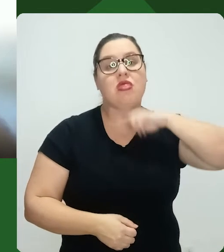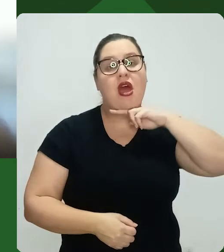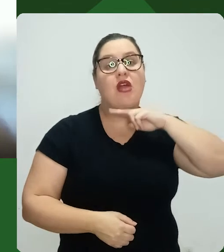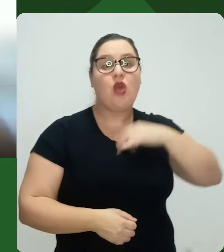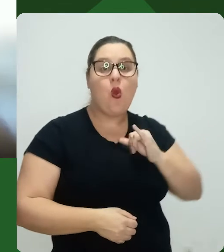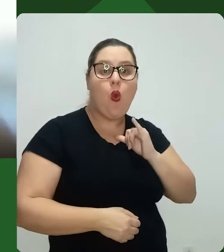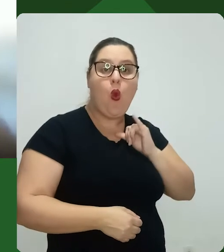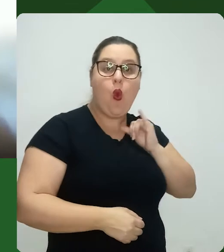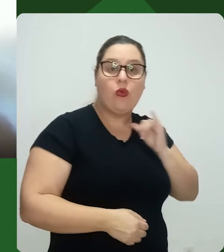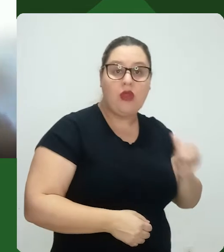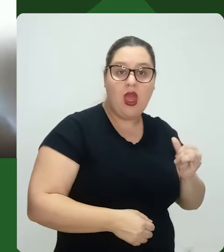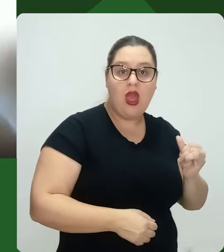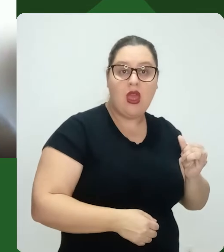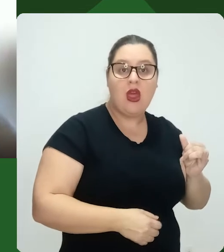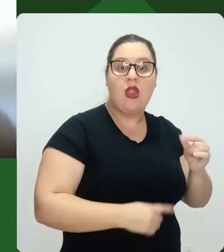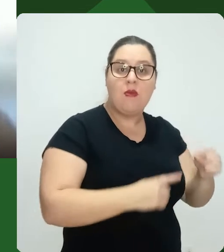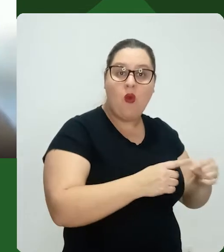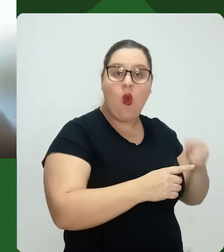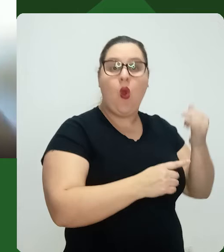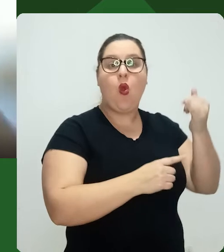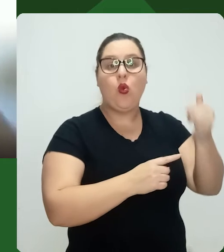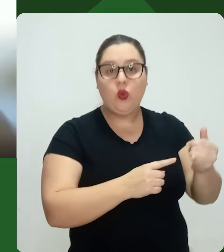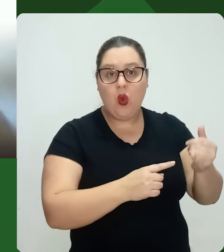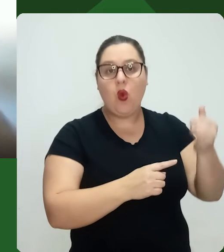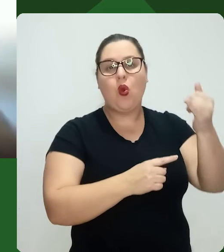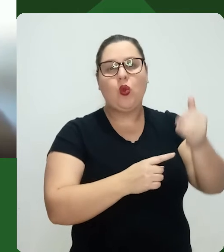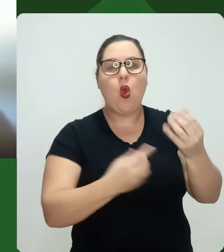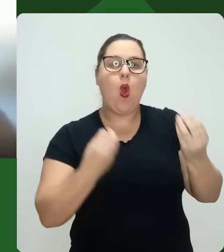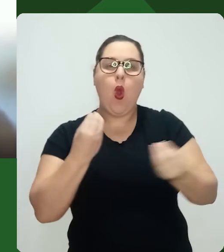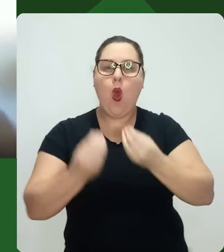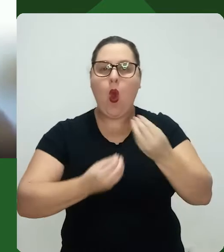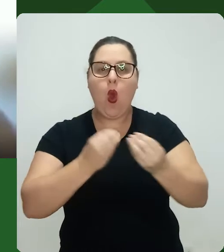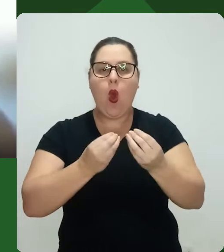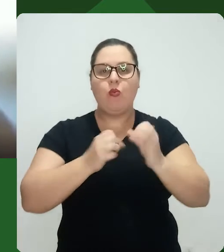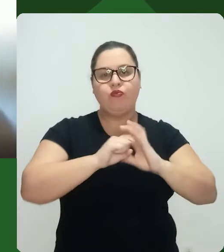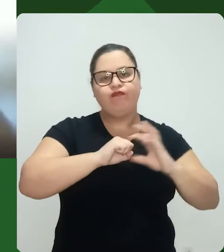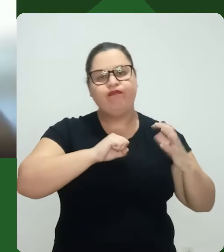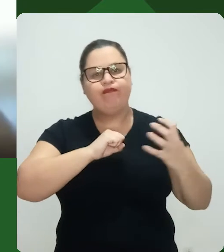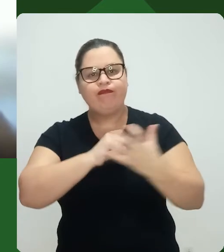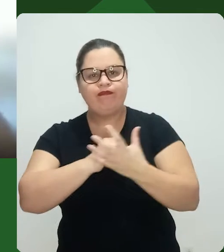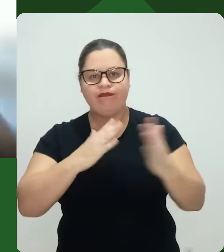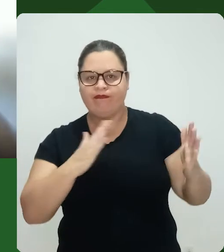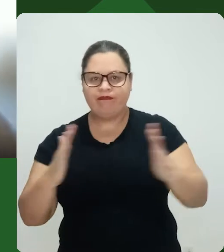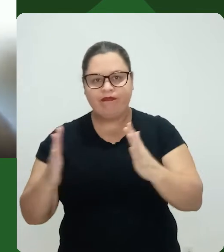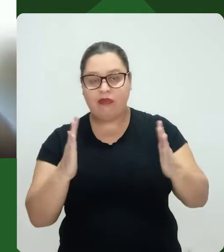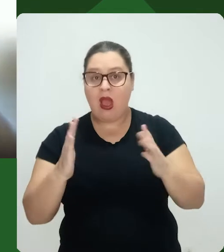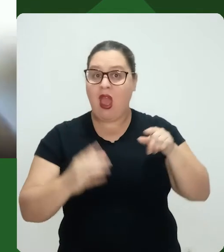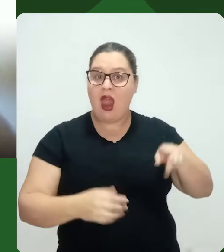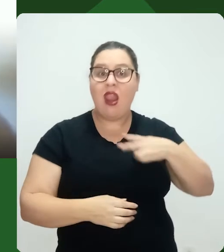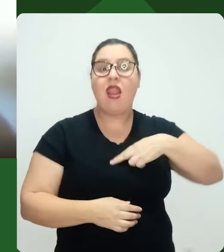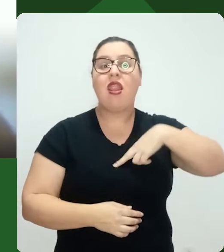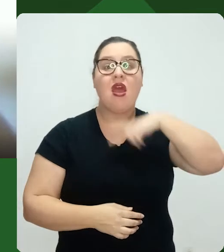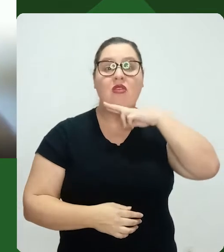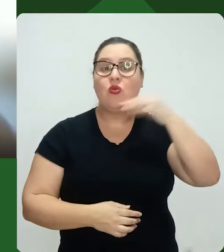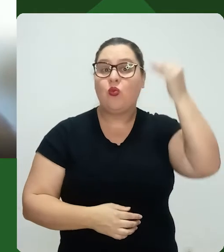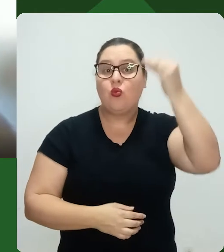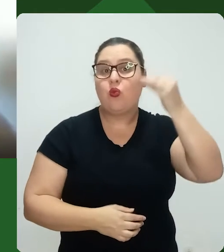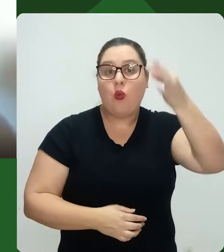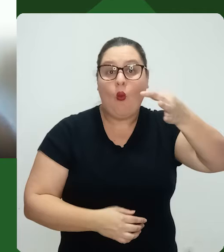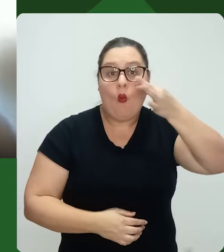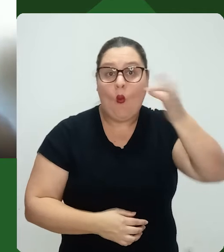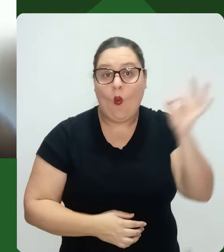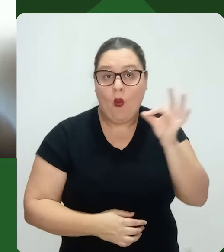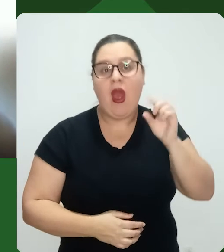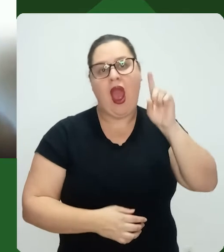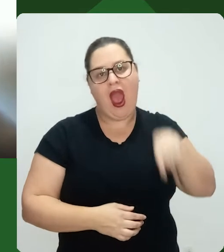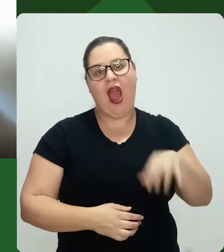exemplo, um neto que eu terei, e que eu contei para esse neto que foi o período do isolamento social, a pandemia, mas esse neto não